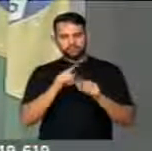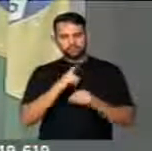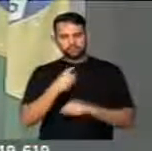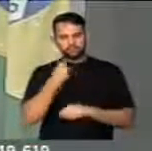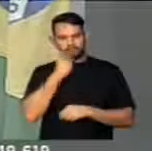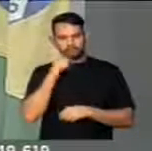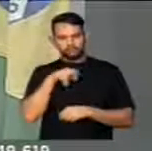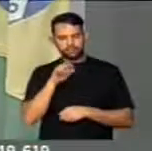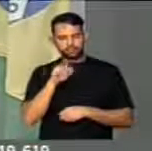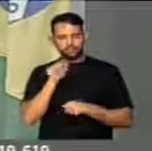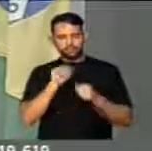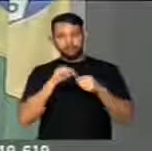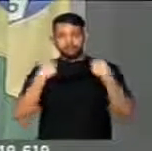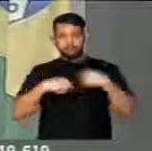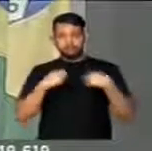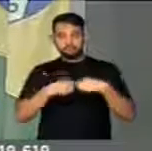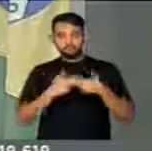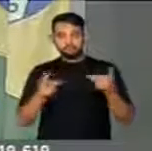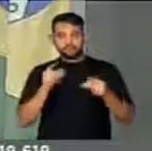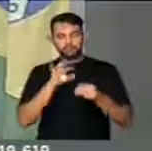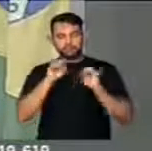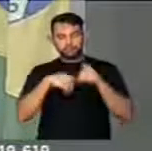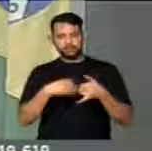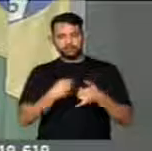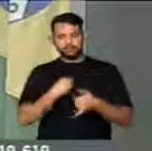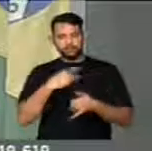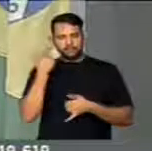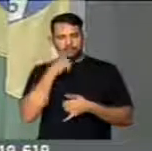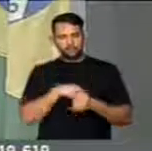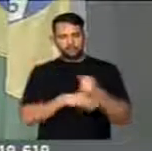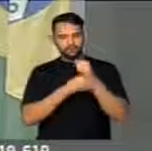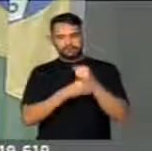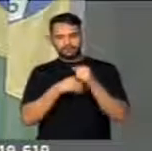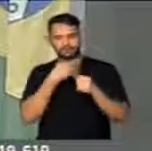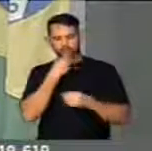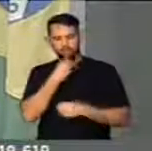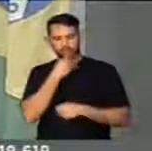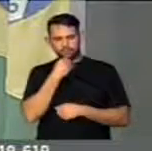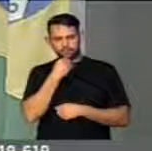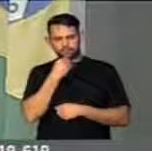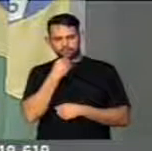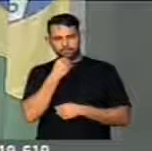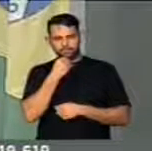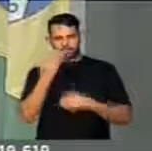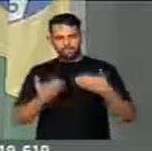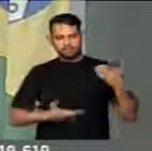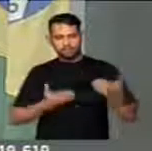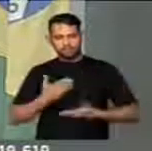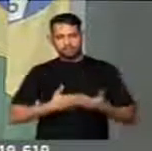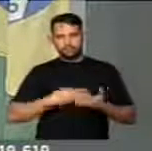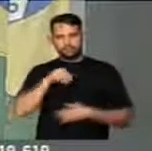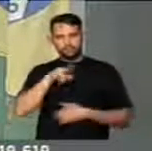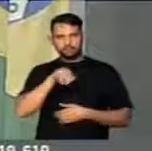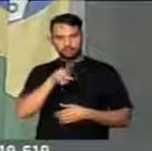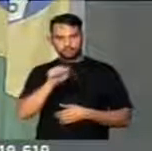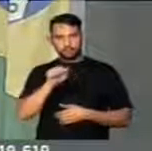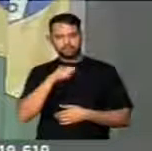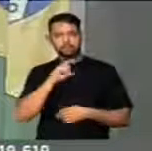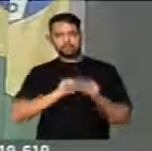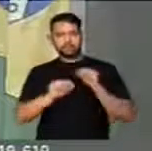importante para a projeção internacional do Brasil como uma área segura, como uma área do império da lei, como uma área onde os homens